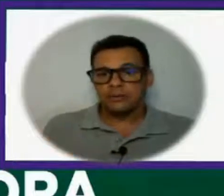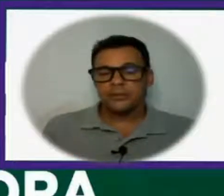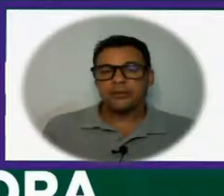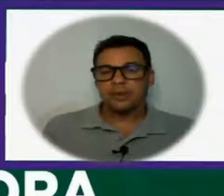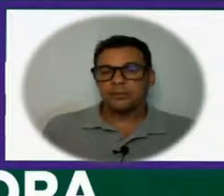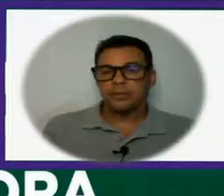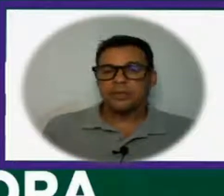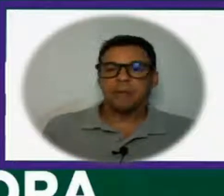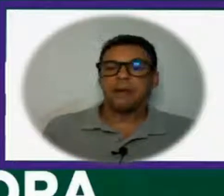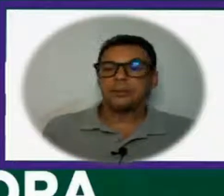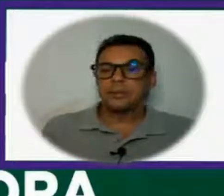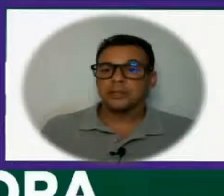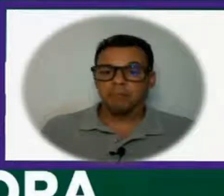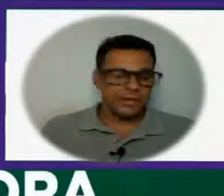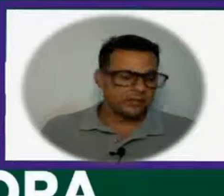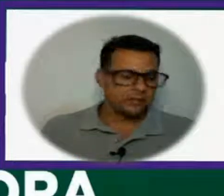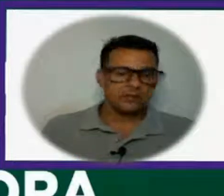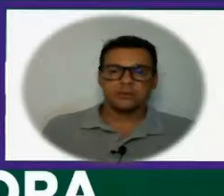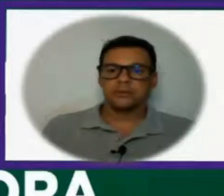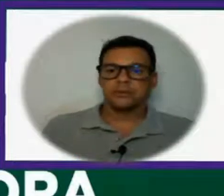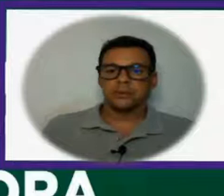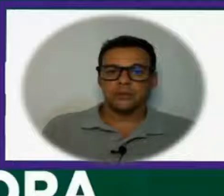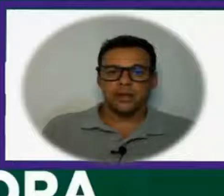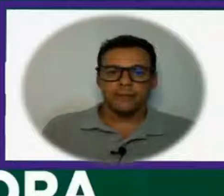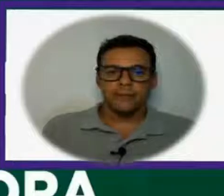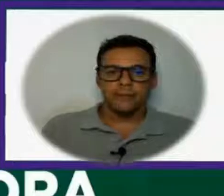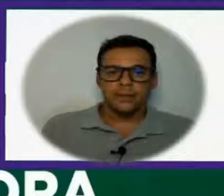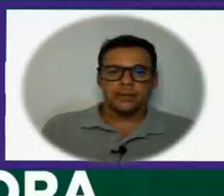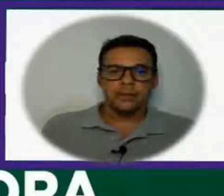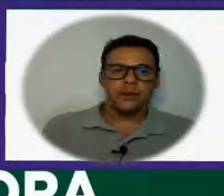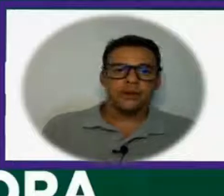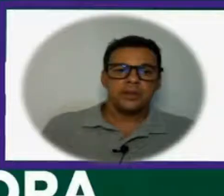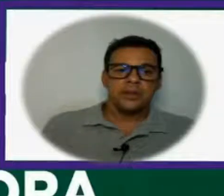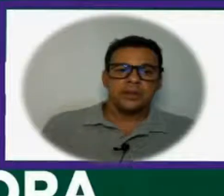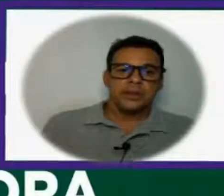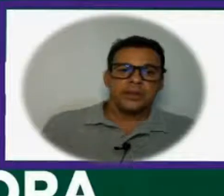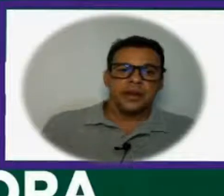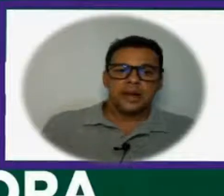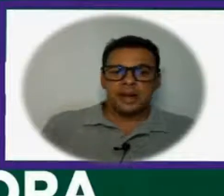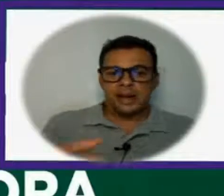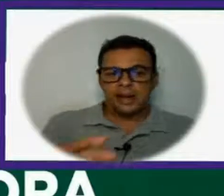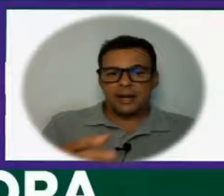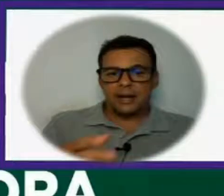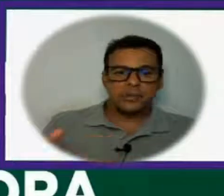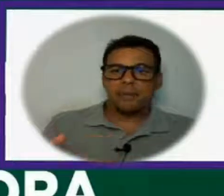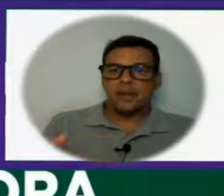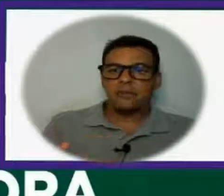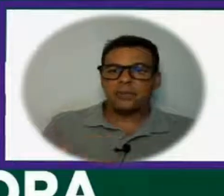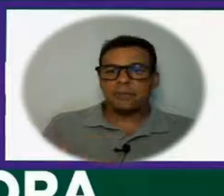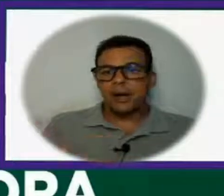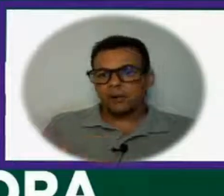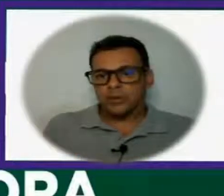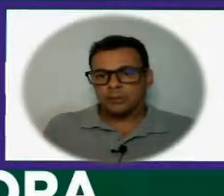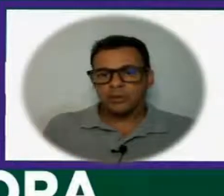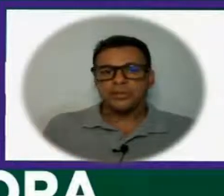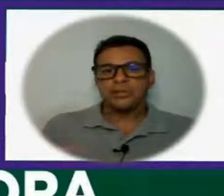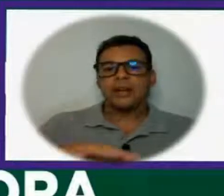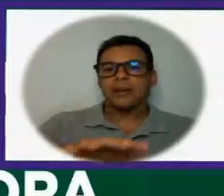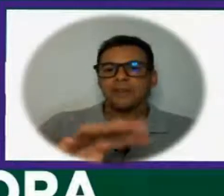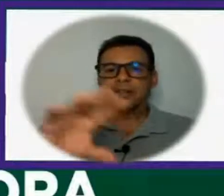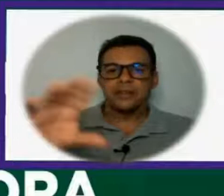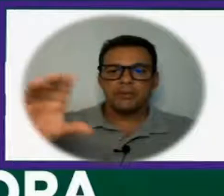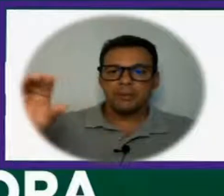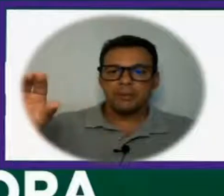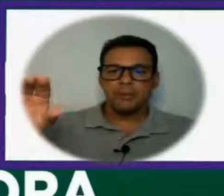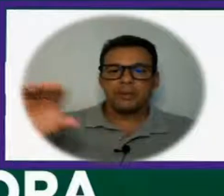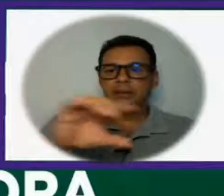are O verbo To be Tá perguntando Preço Ok? Então A moça Pergunta pra outra A moça Tá